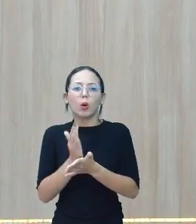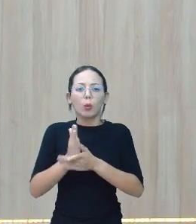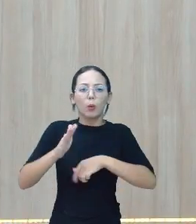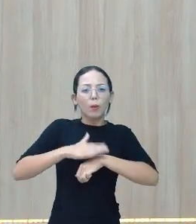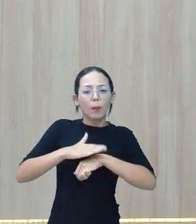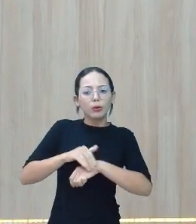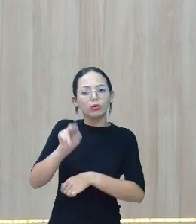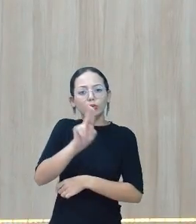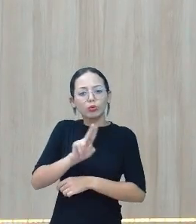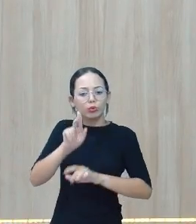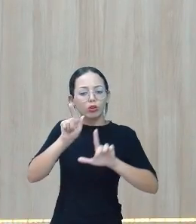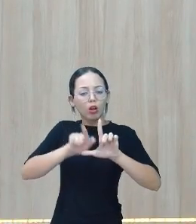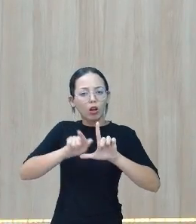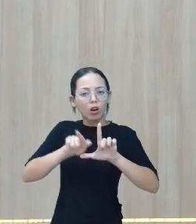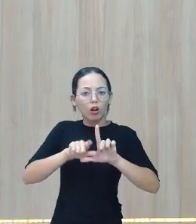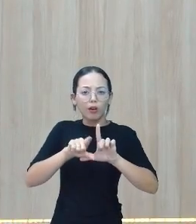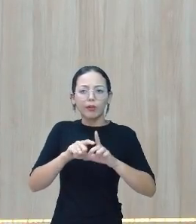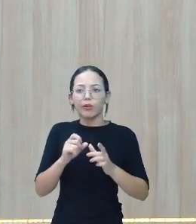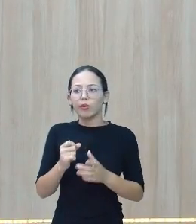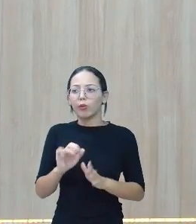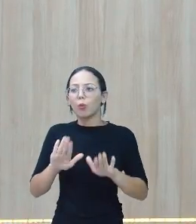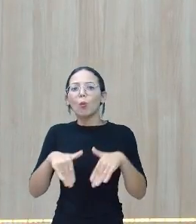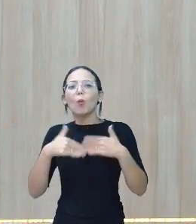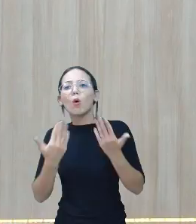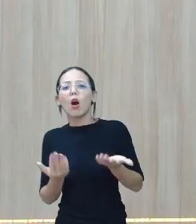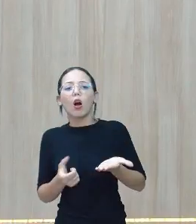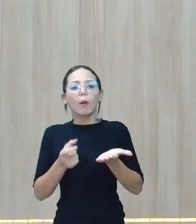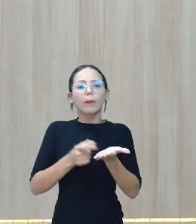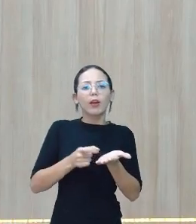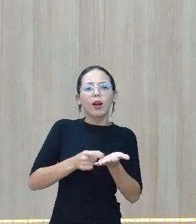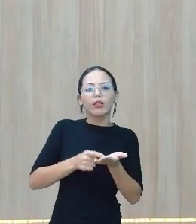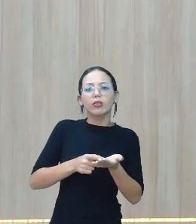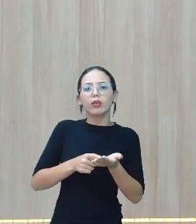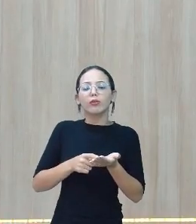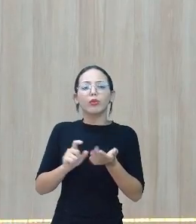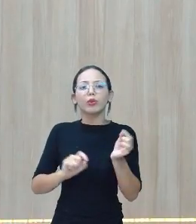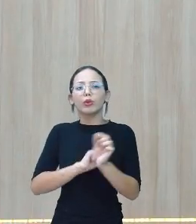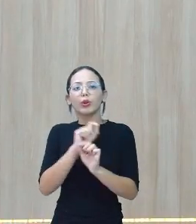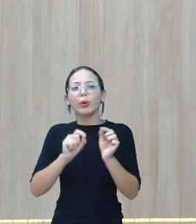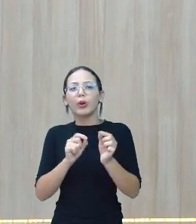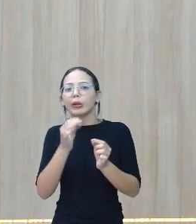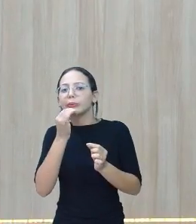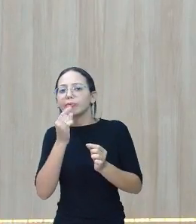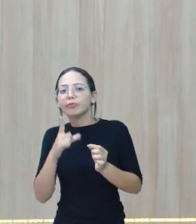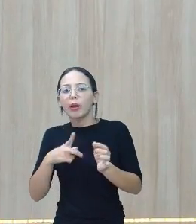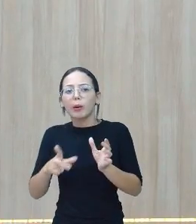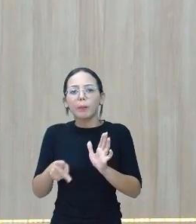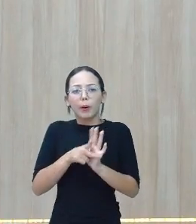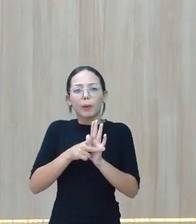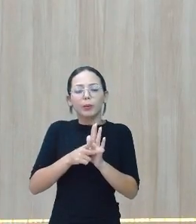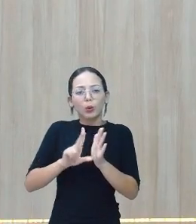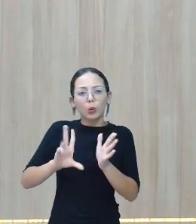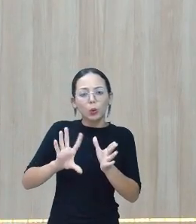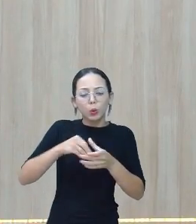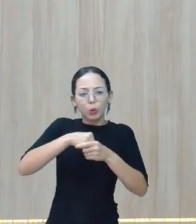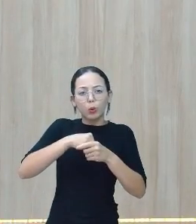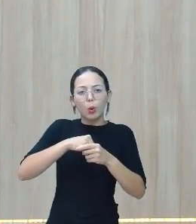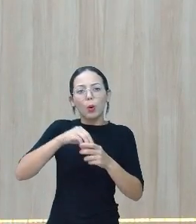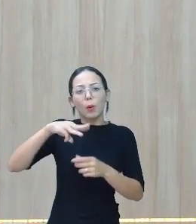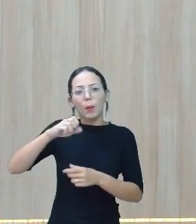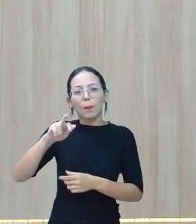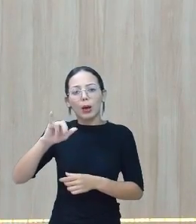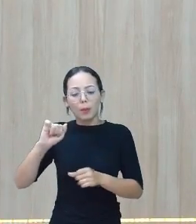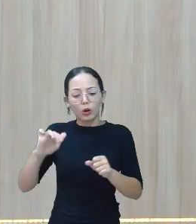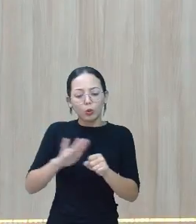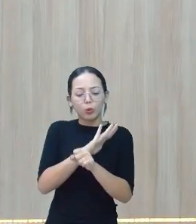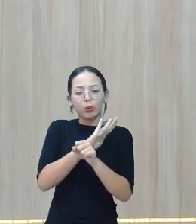que utilizam gráfico, ou seja, quais são os aplicativos que estão consumindo mais memória do teu celular, quais são os aplicativos que